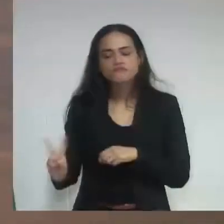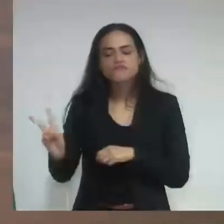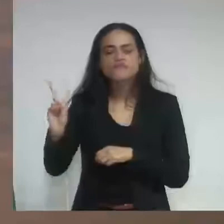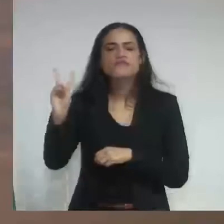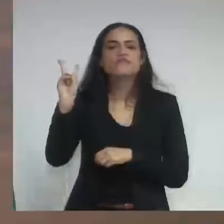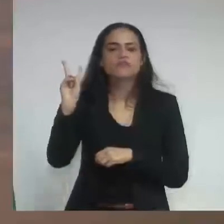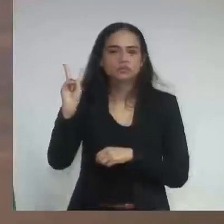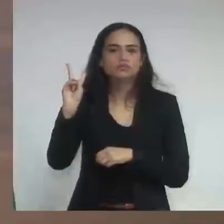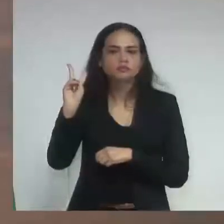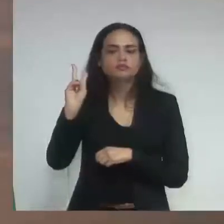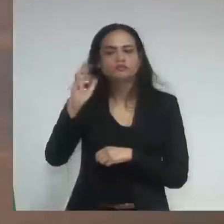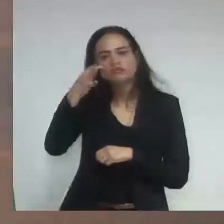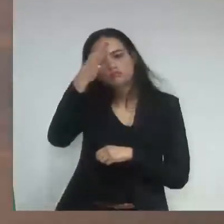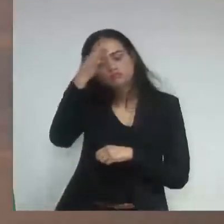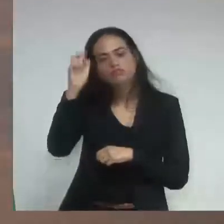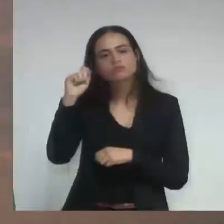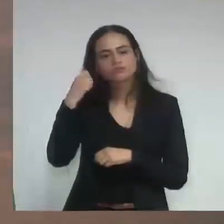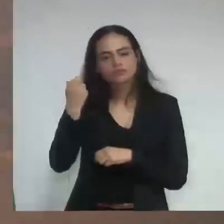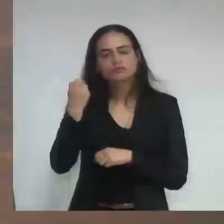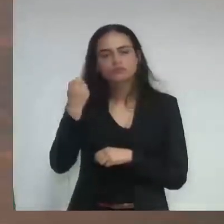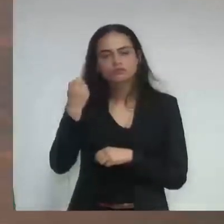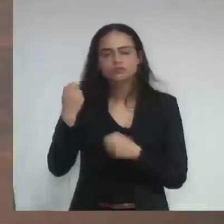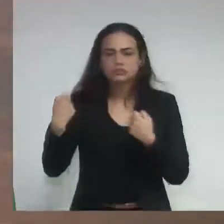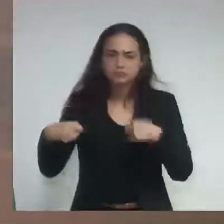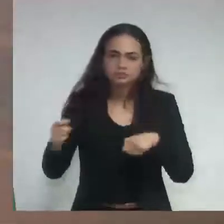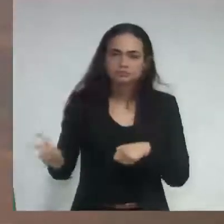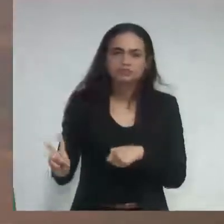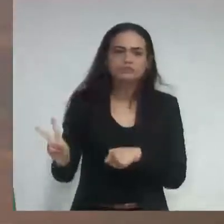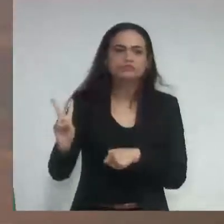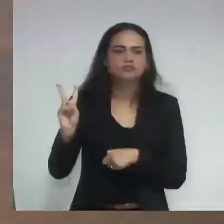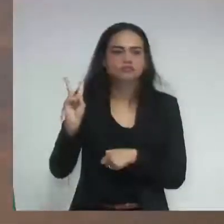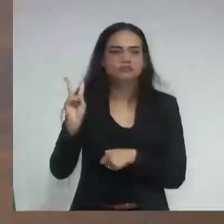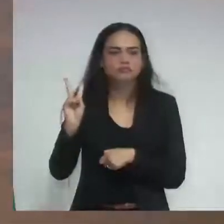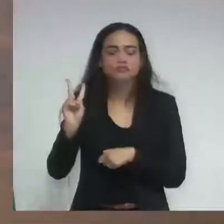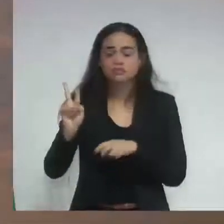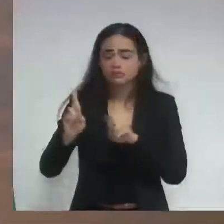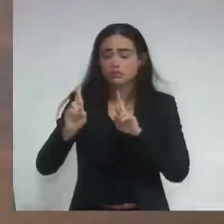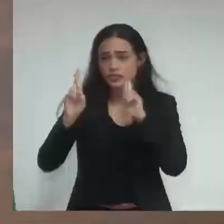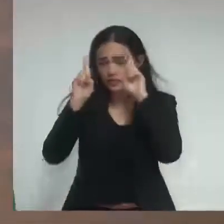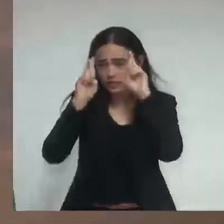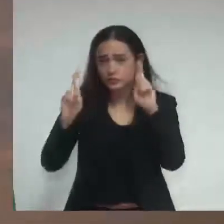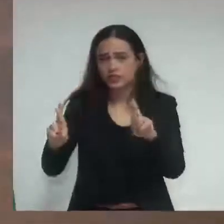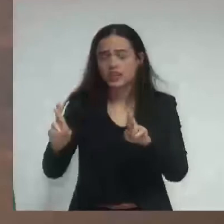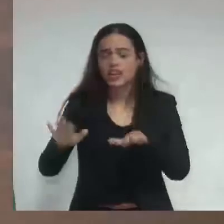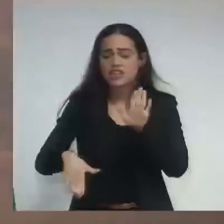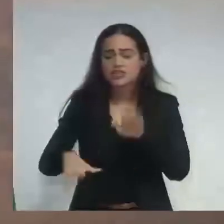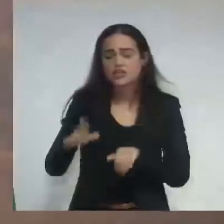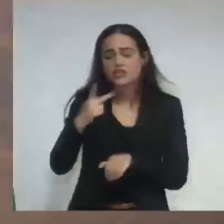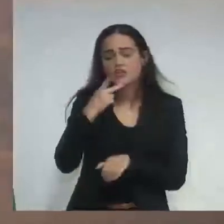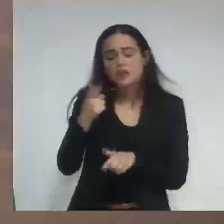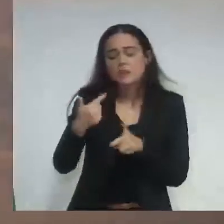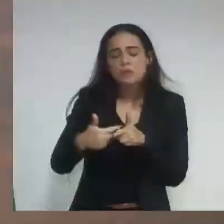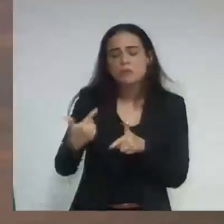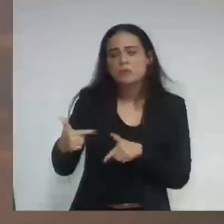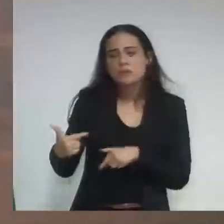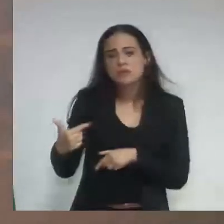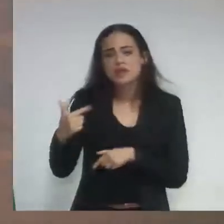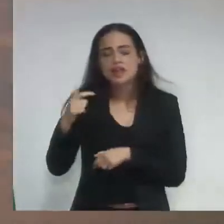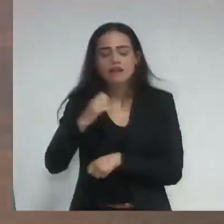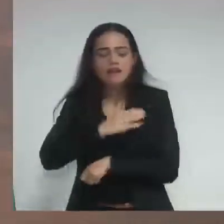pelo reconhecimento, e não com hipocrisia, e nem com falsos discursos de que não tem problema, de que não tem racismo,